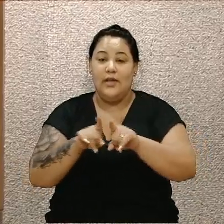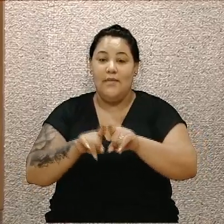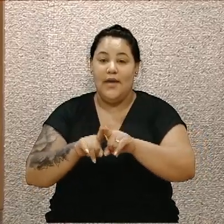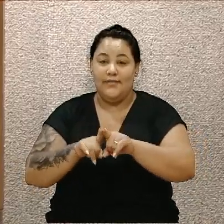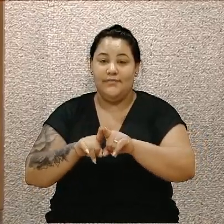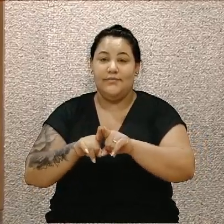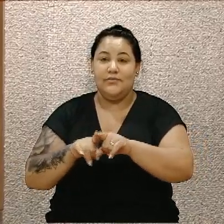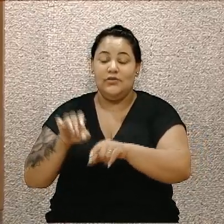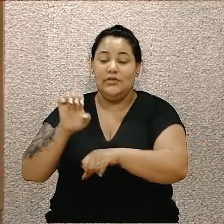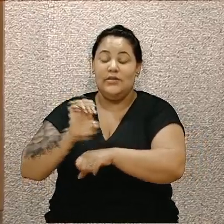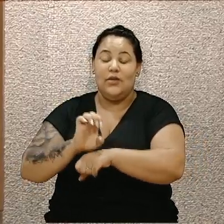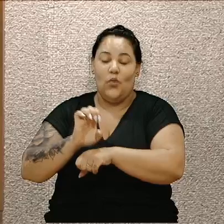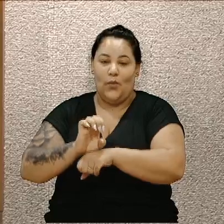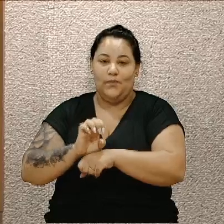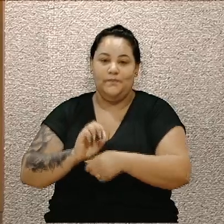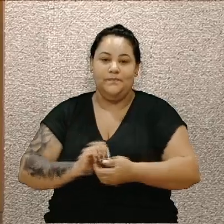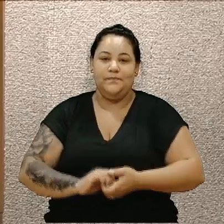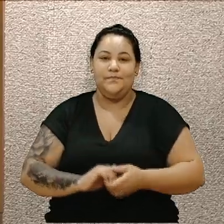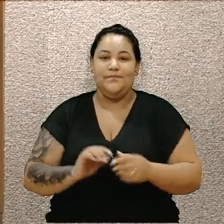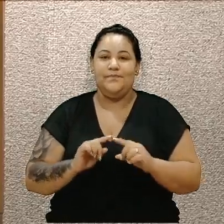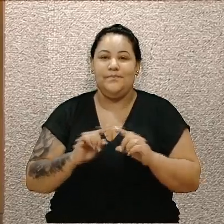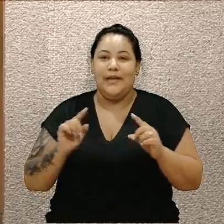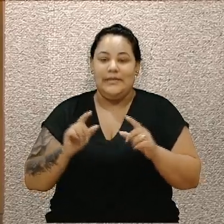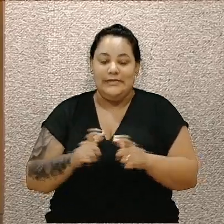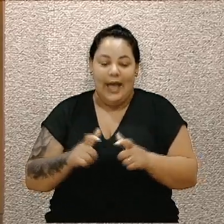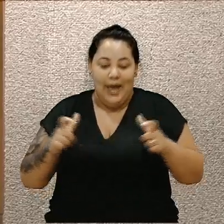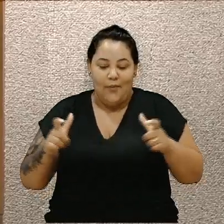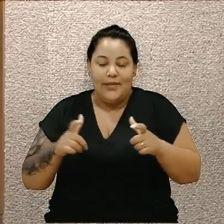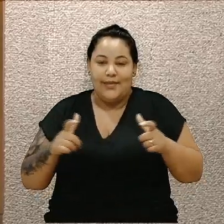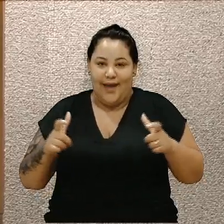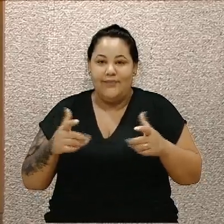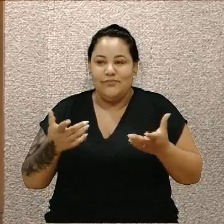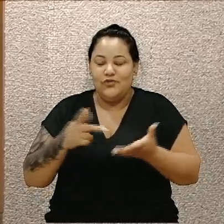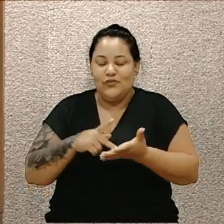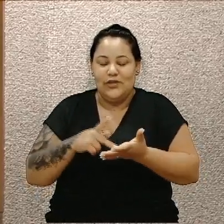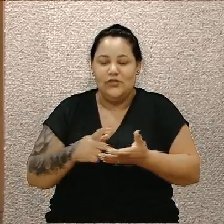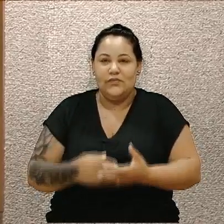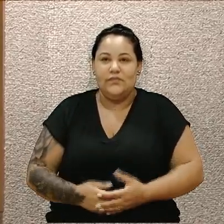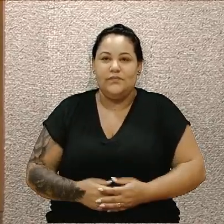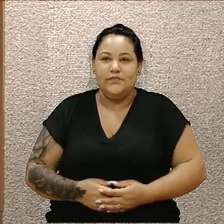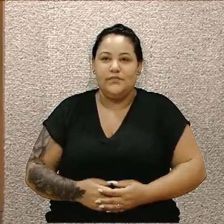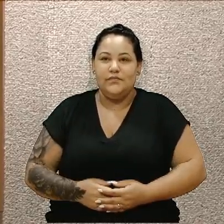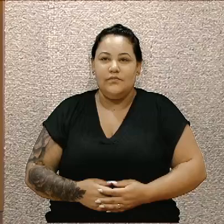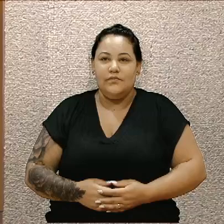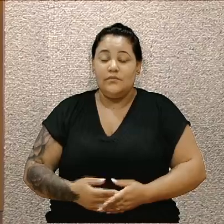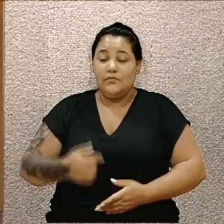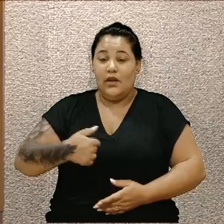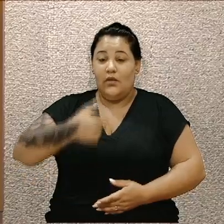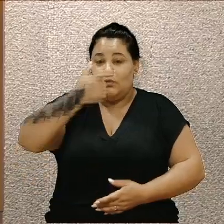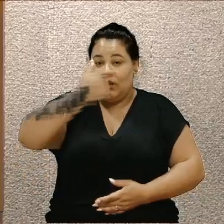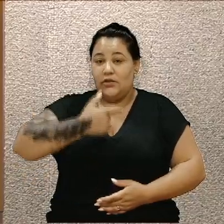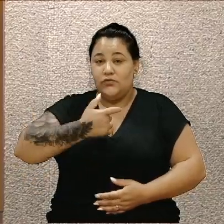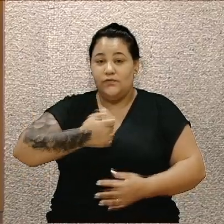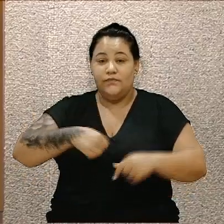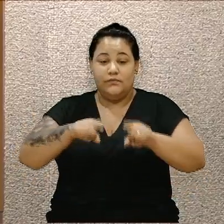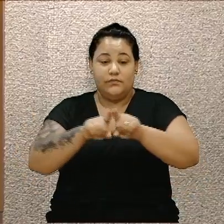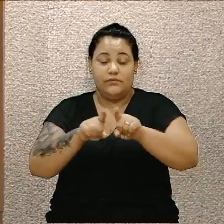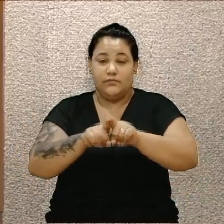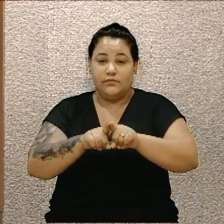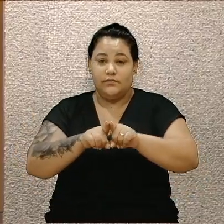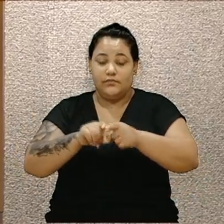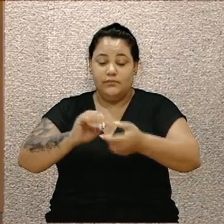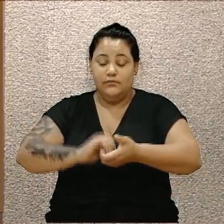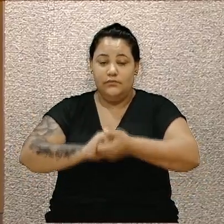até, mais macro, né, de fato. Eu acho que também, eu